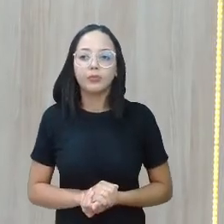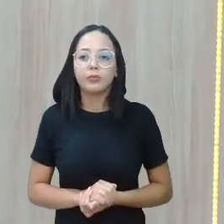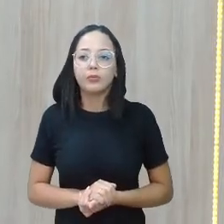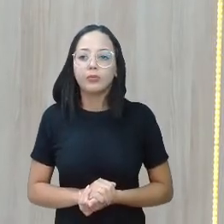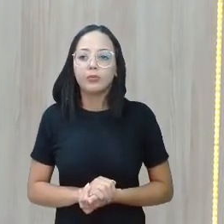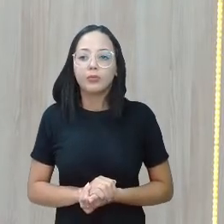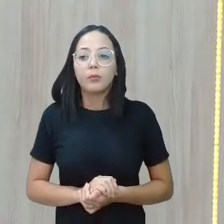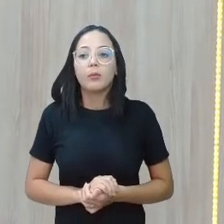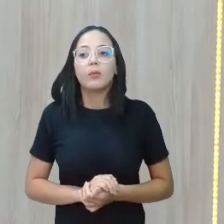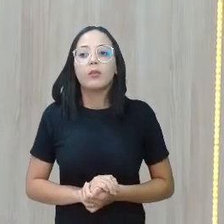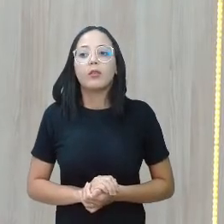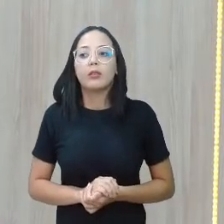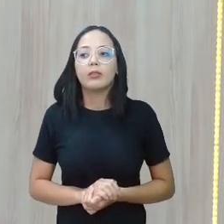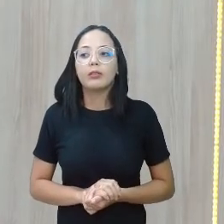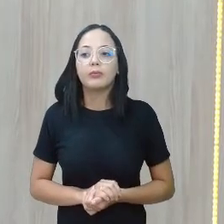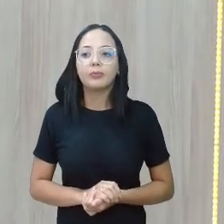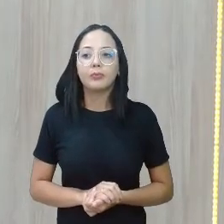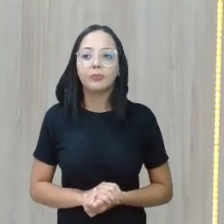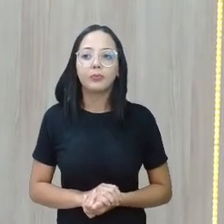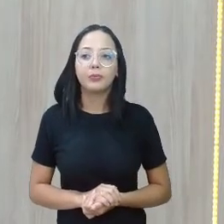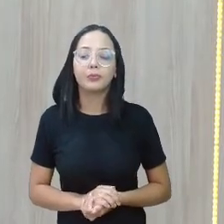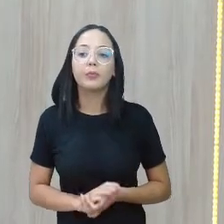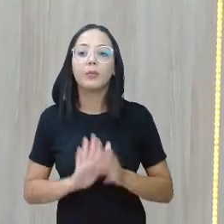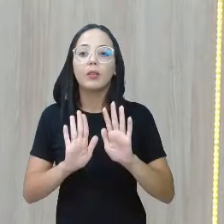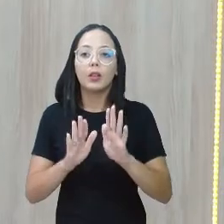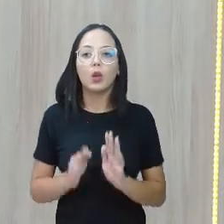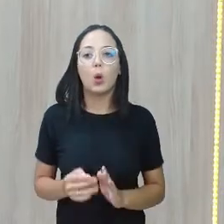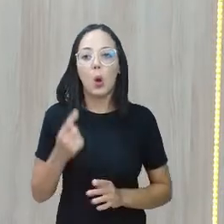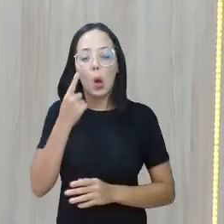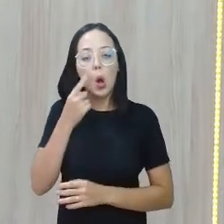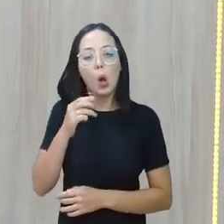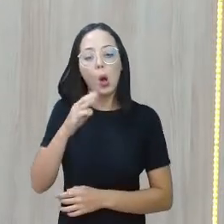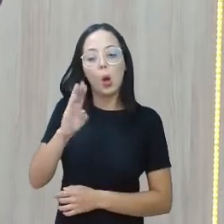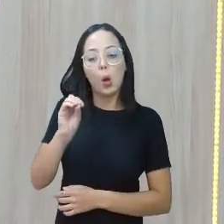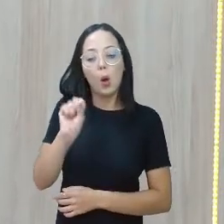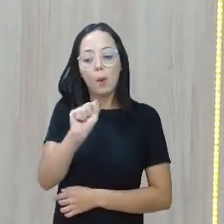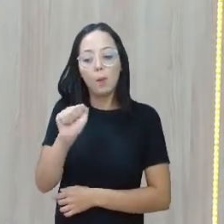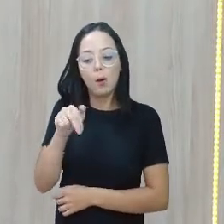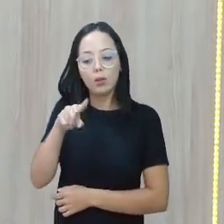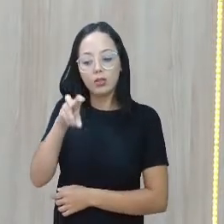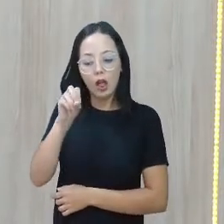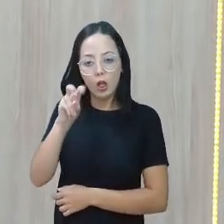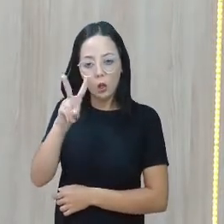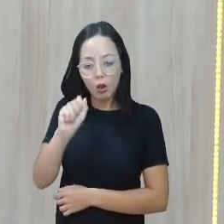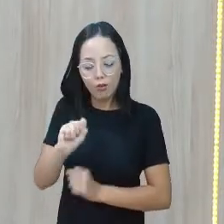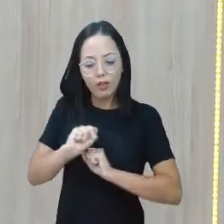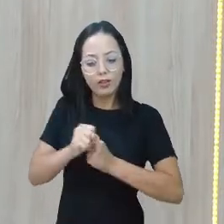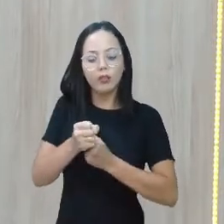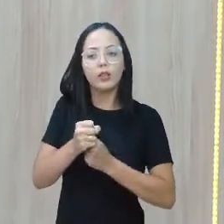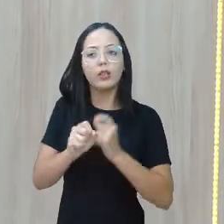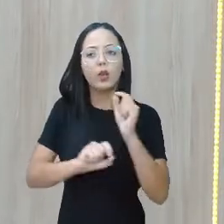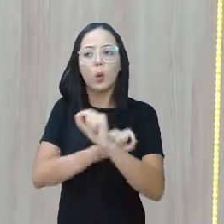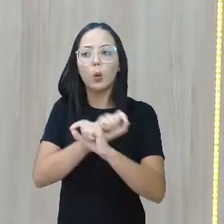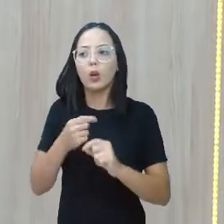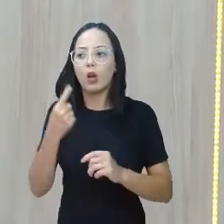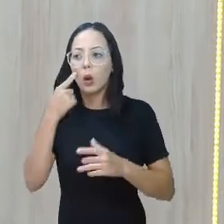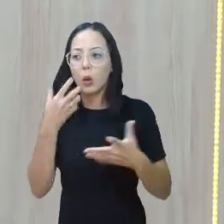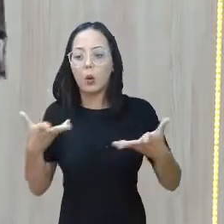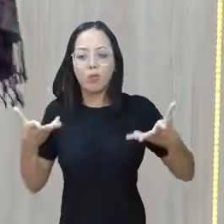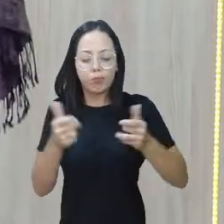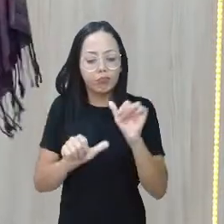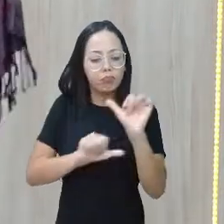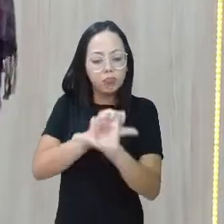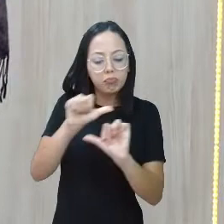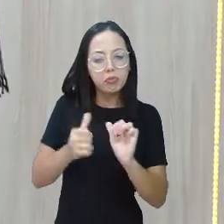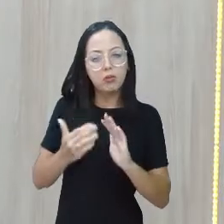continuando, né? Os bossa nova defendendo a sofisticação